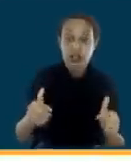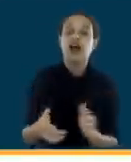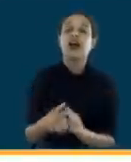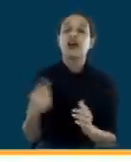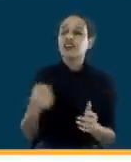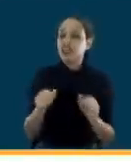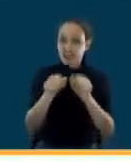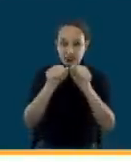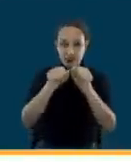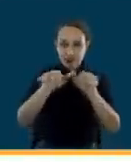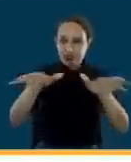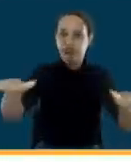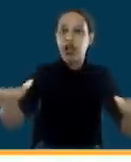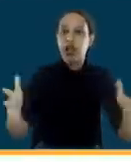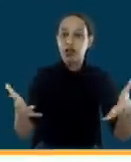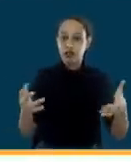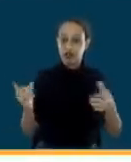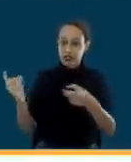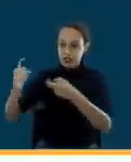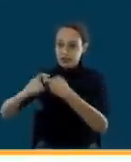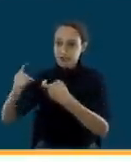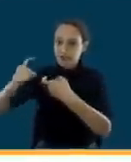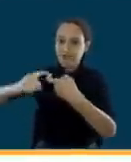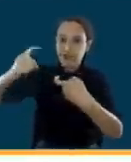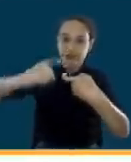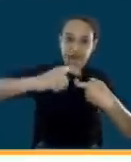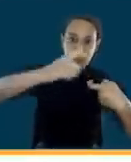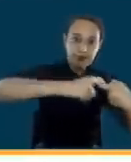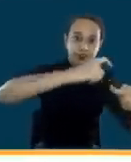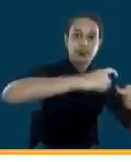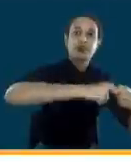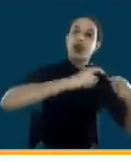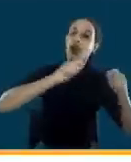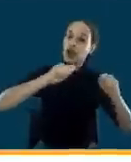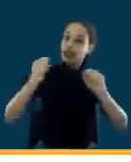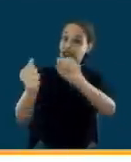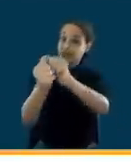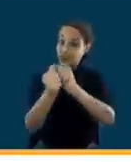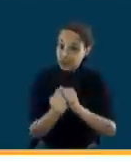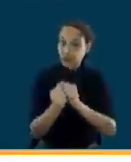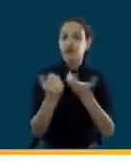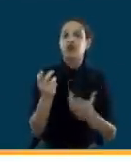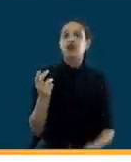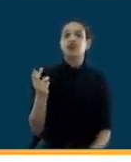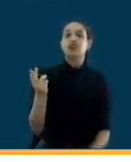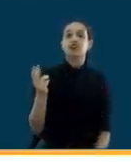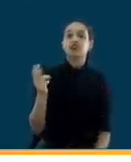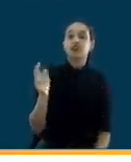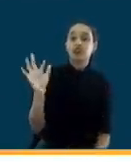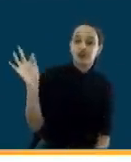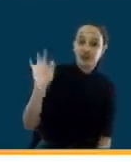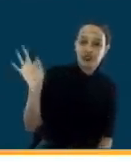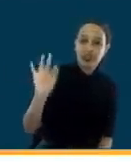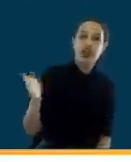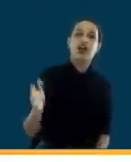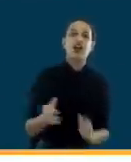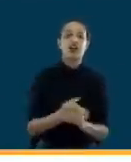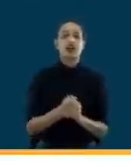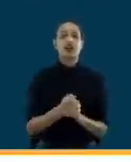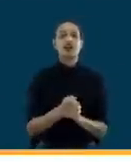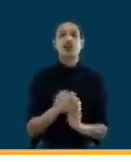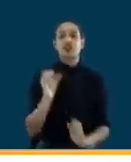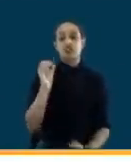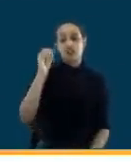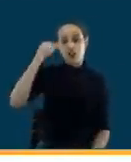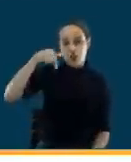rede de parceiras e parceiros, de colaboradoras e colaboradoras, de universidades, de ONGs, de vereadores e câmaras